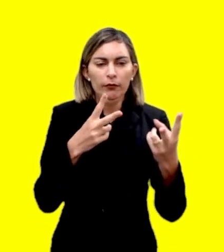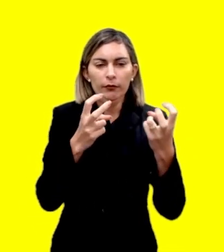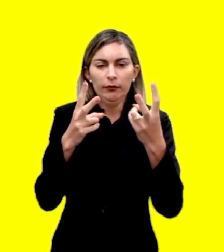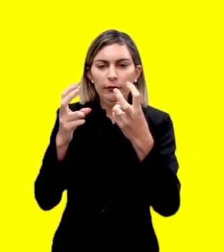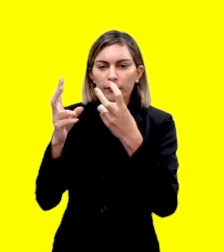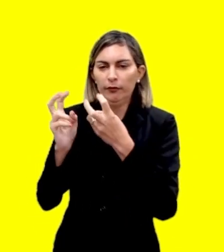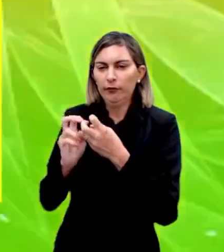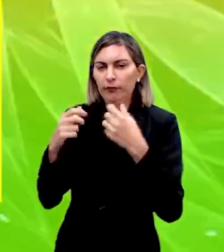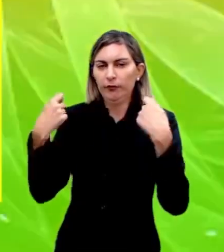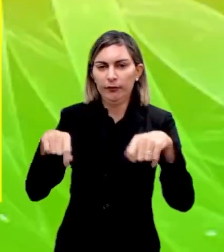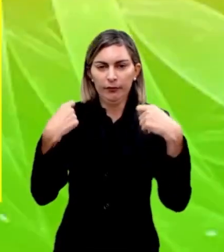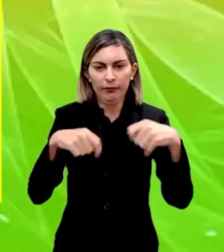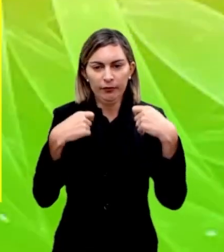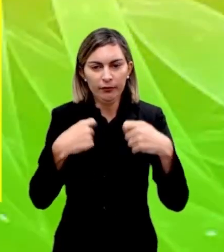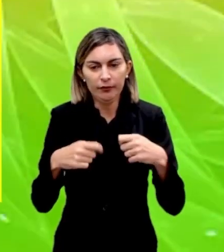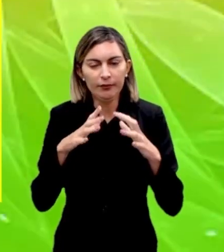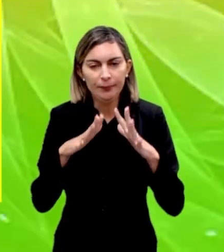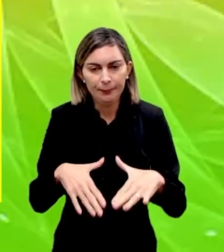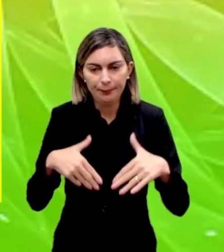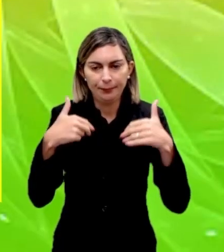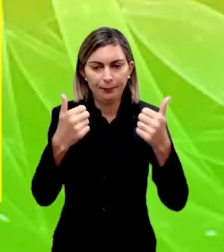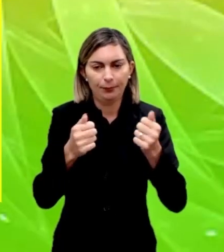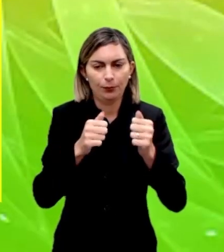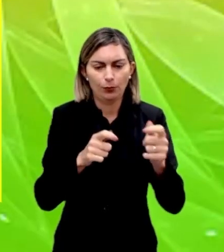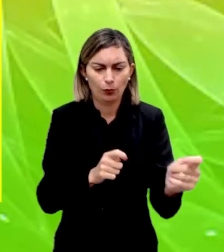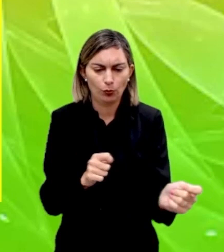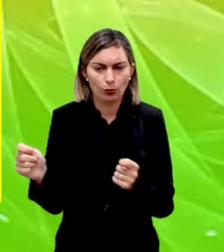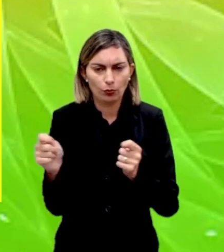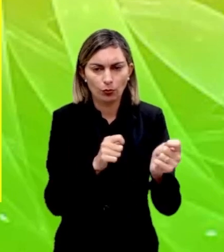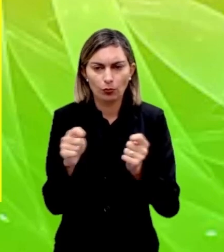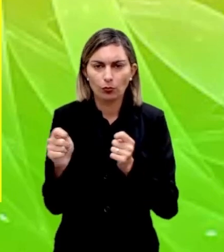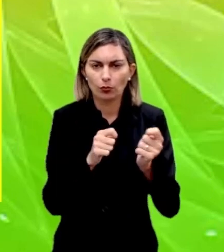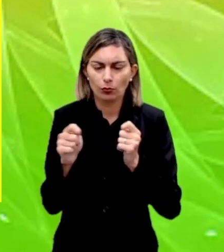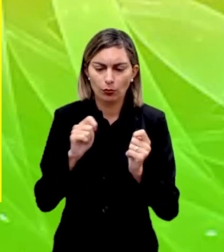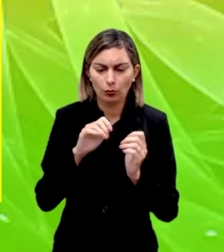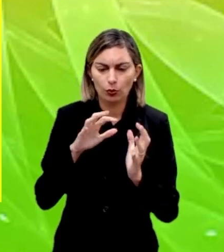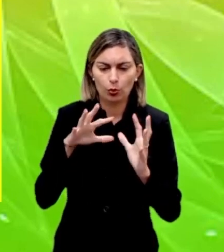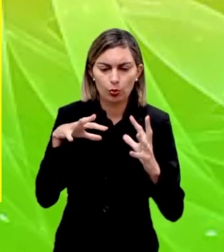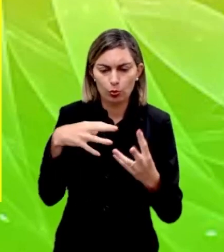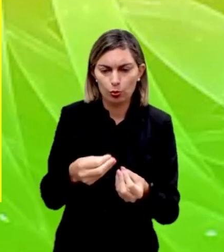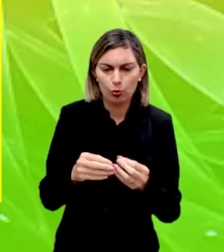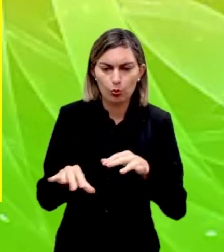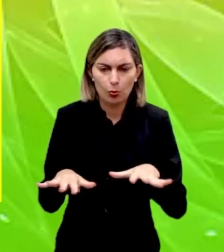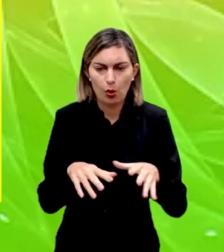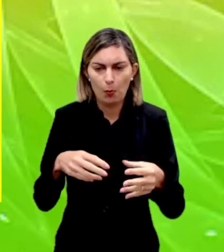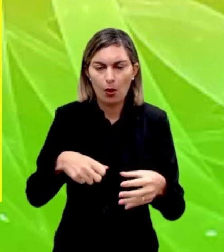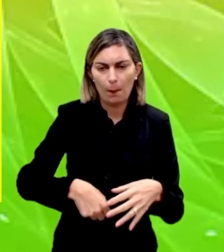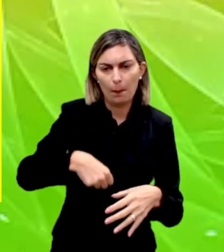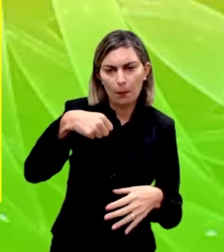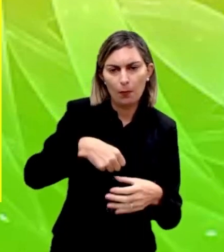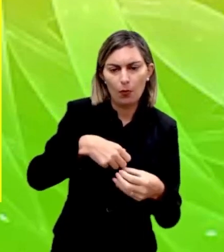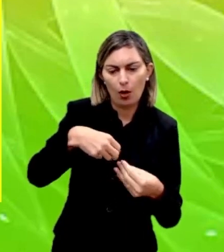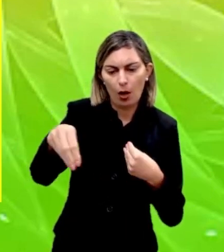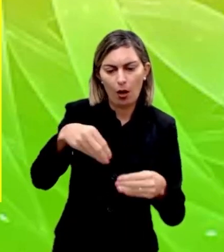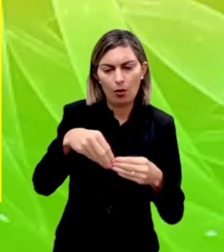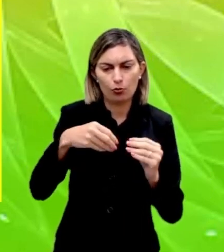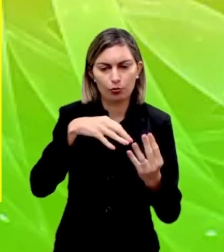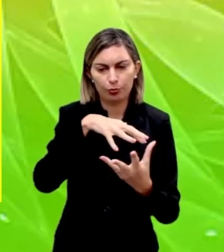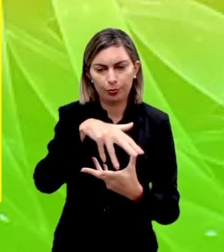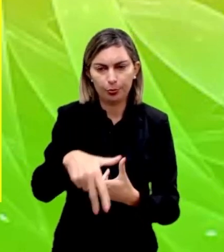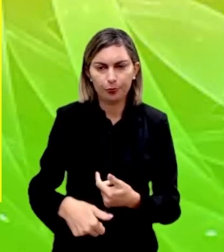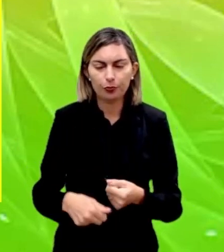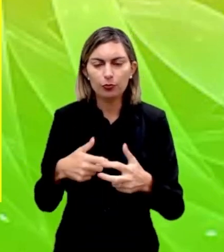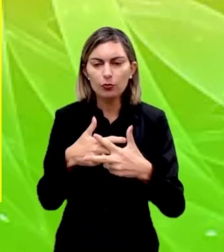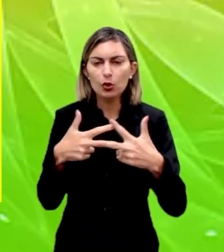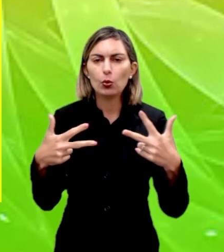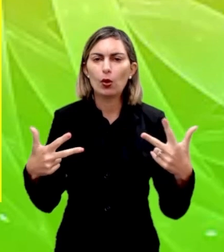percebe a necessidade de haver um melhor controle sobre toda a produção de plástico no mundo. Até a